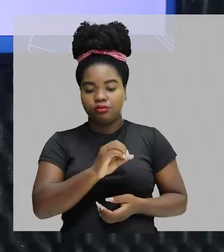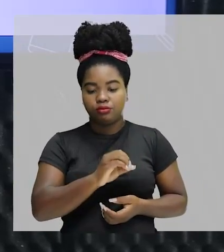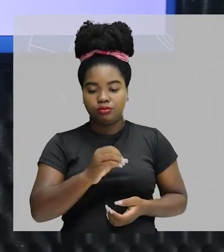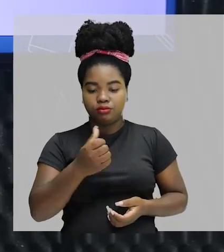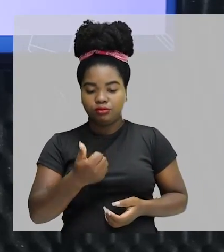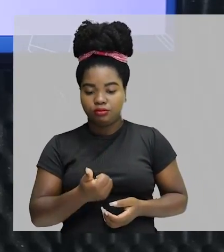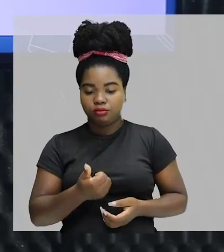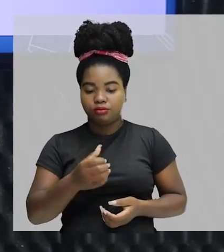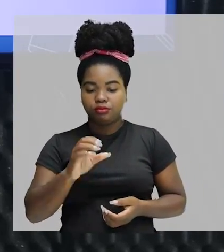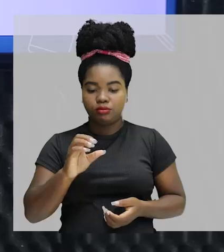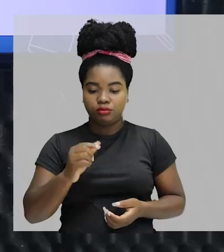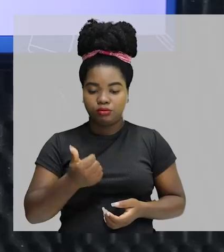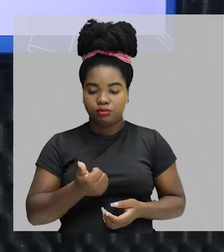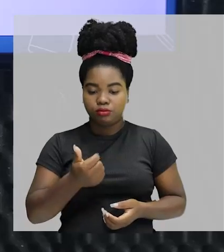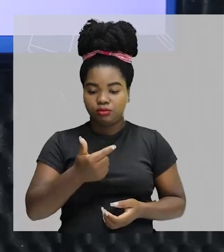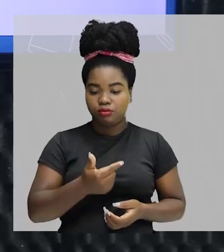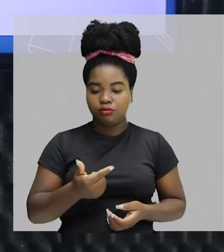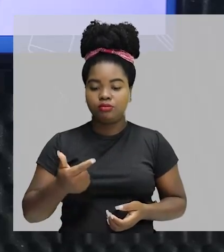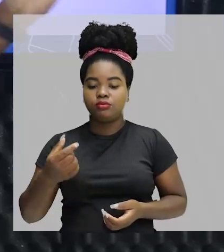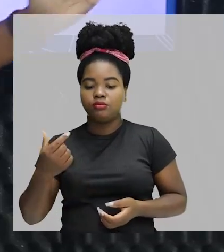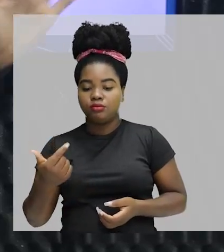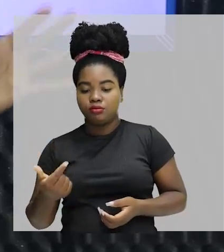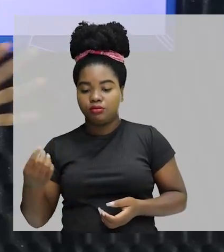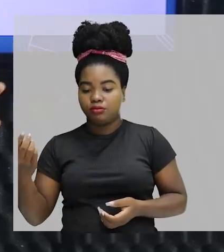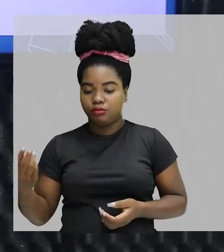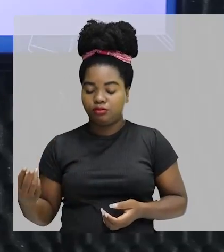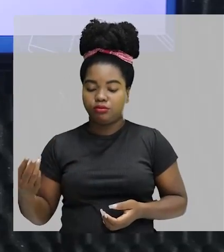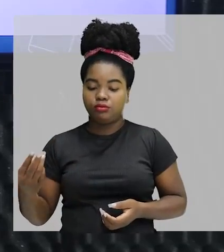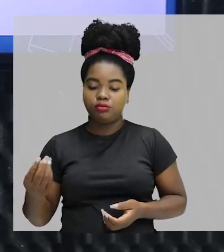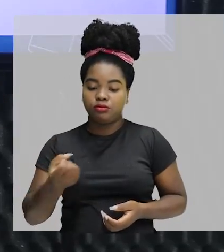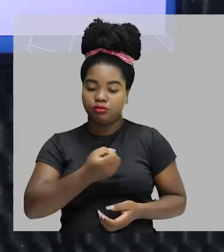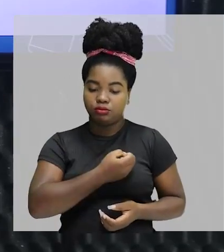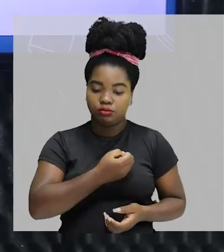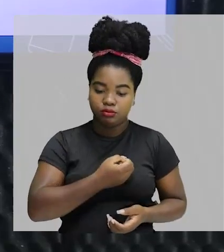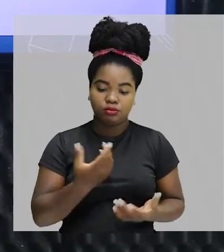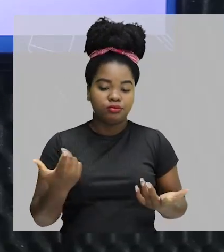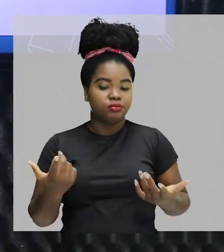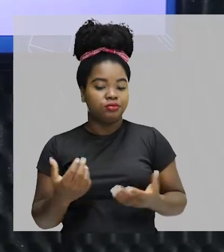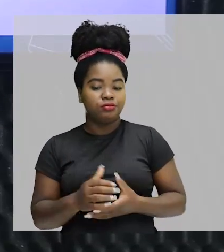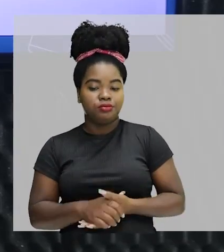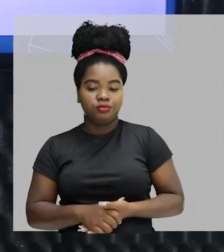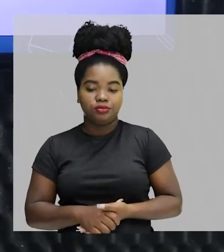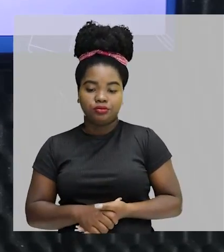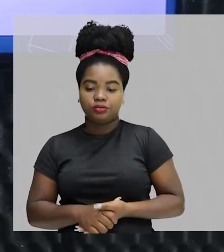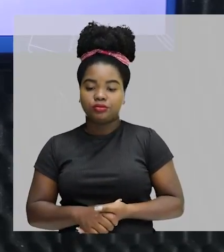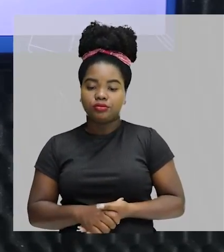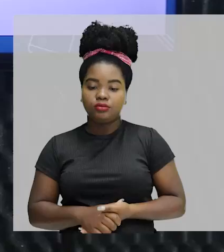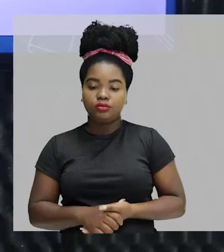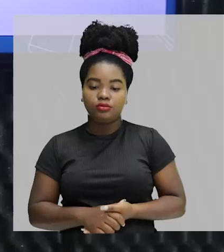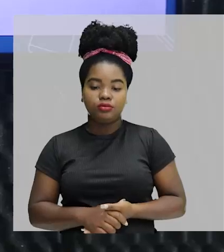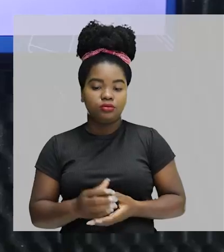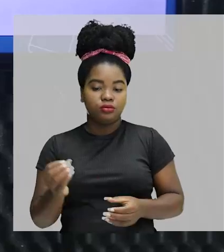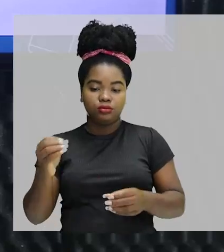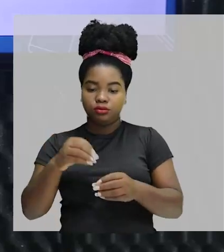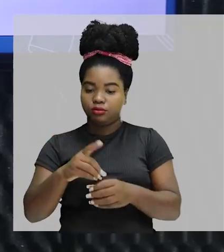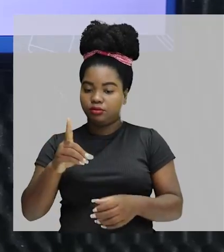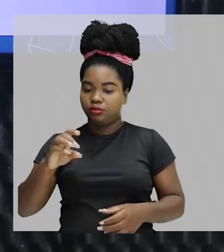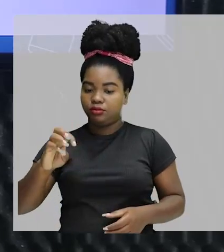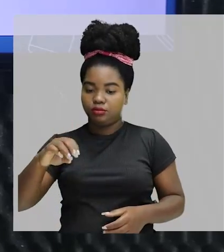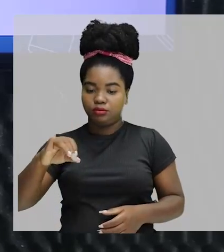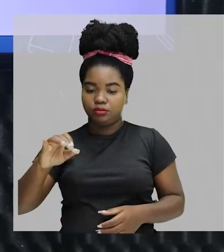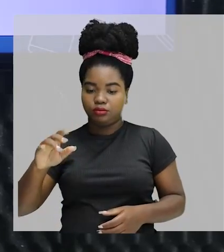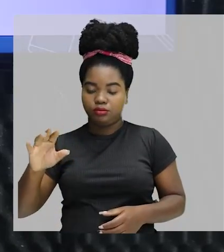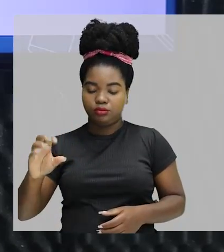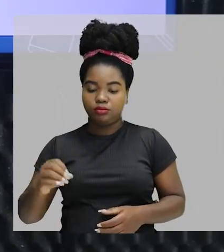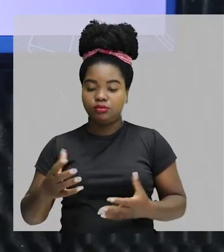0 e 1, entre 1 e 2, entre 2 e 3 e assim sucessivamente, eles não estão dentro do nosso domínio. Por esse motivo